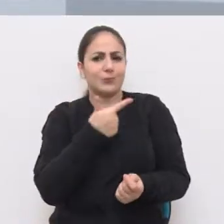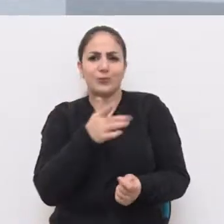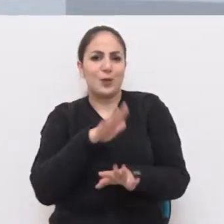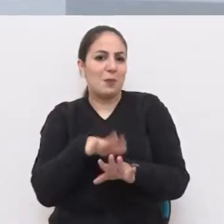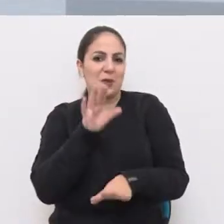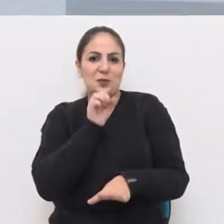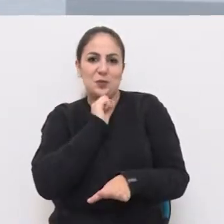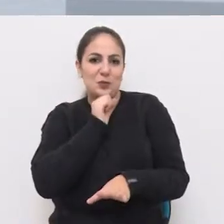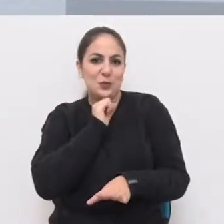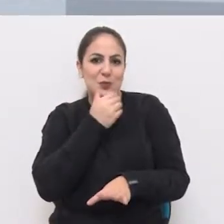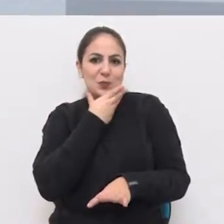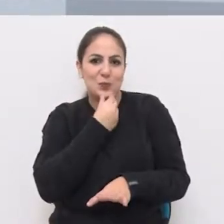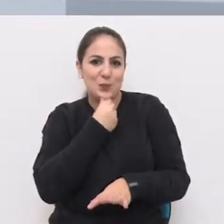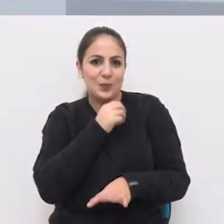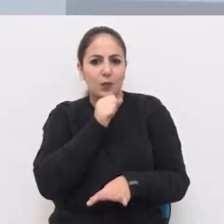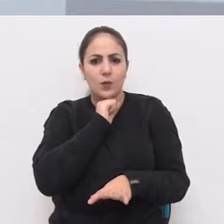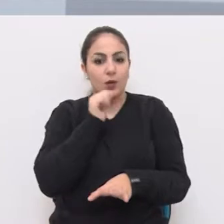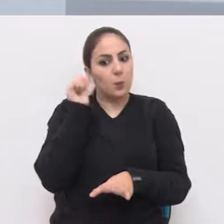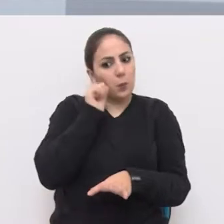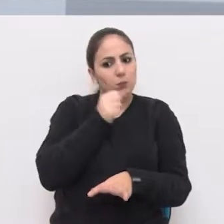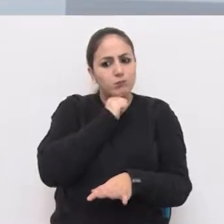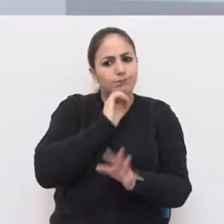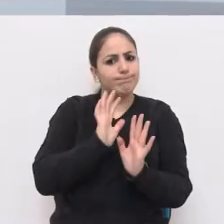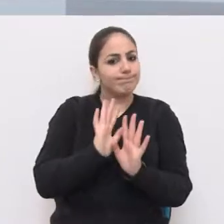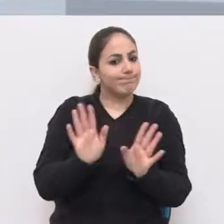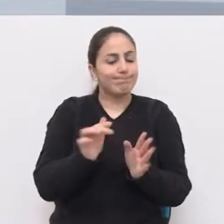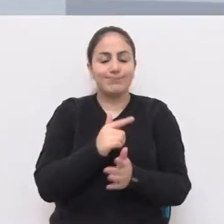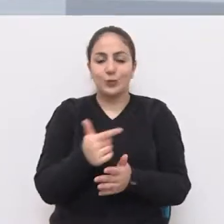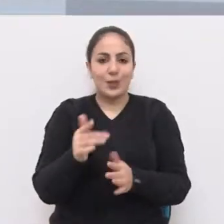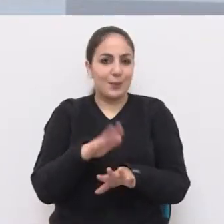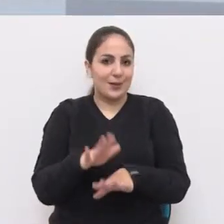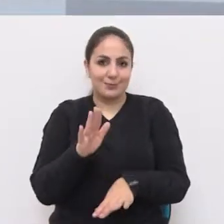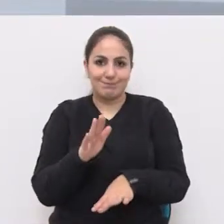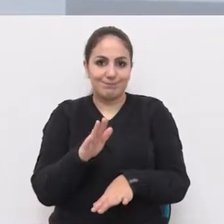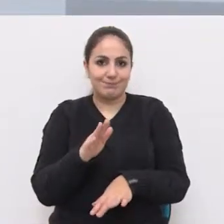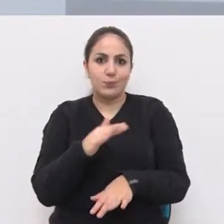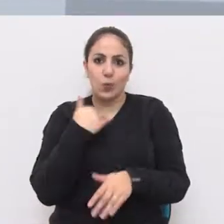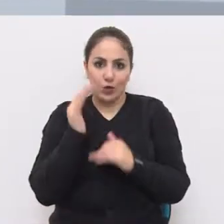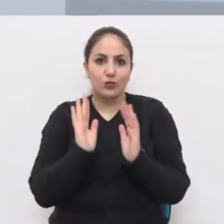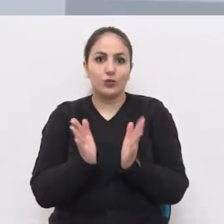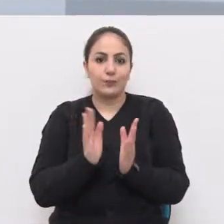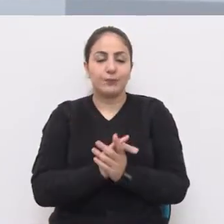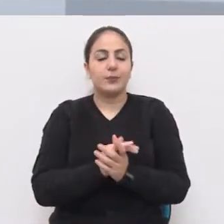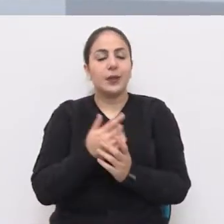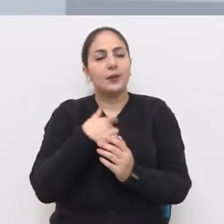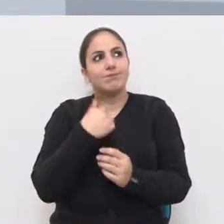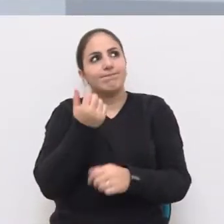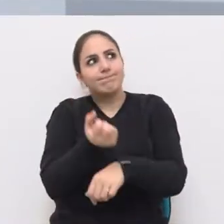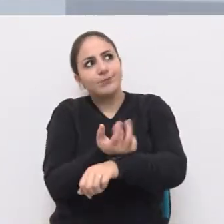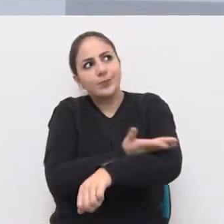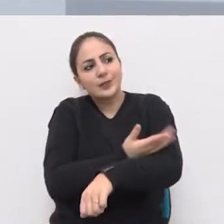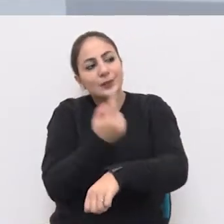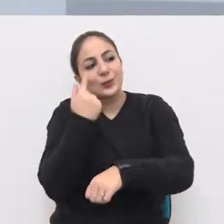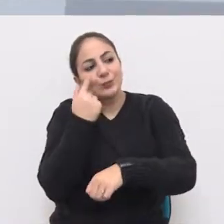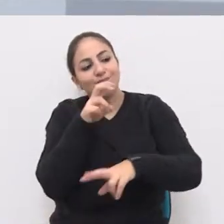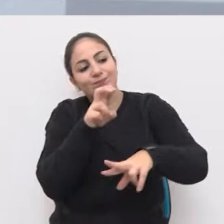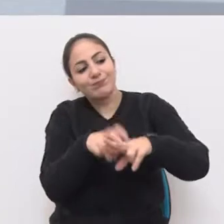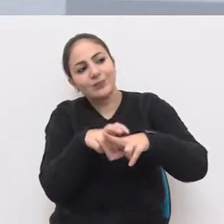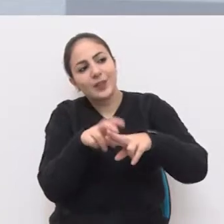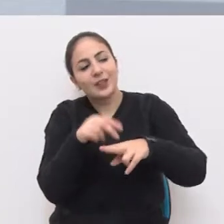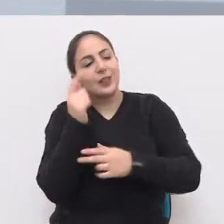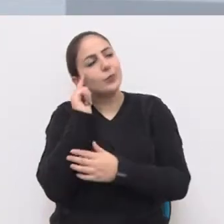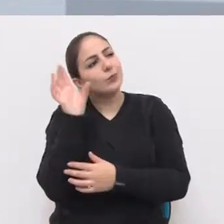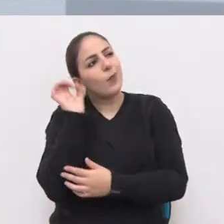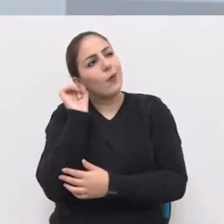vô, nem vovô e nem vovó, mas é emocionante quando você senta e vê uma história